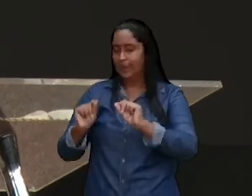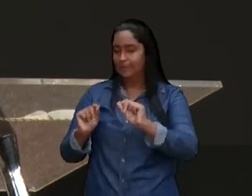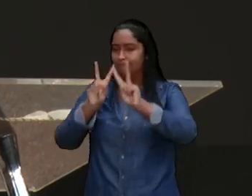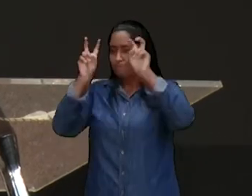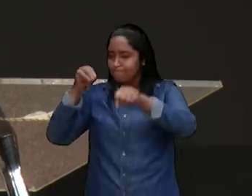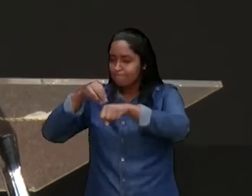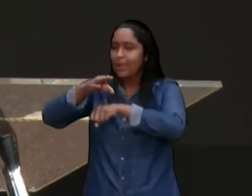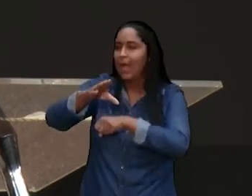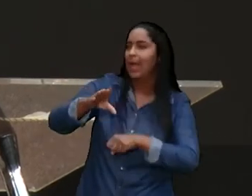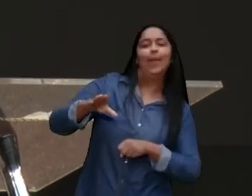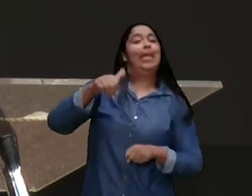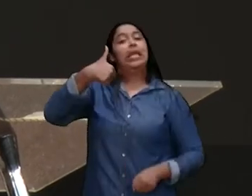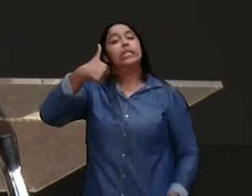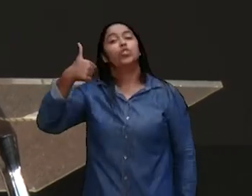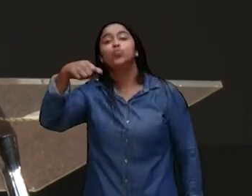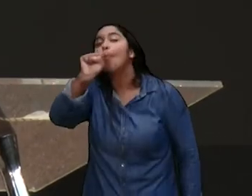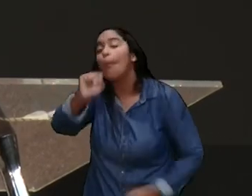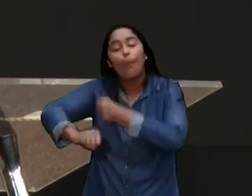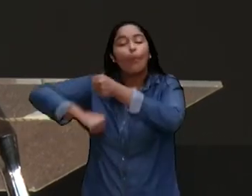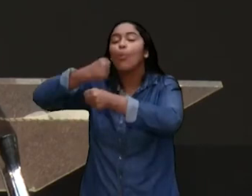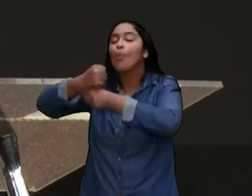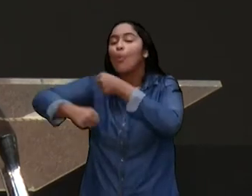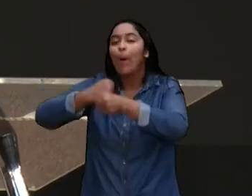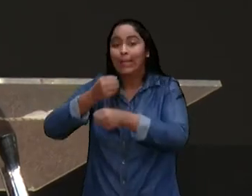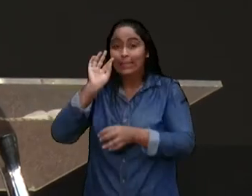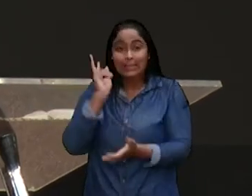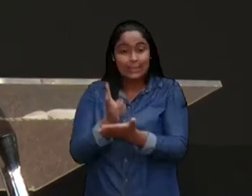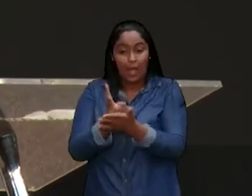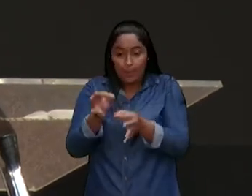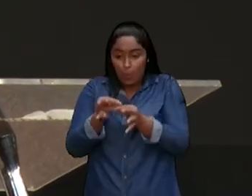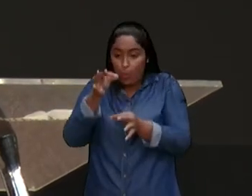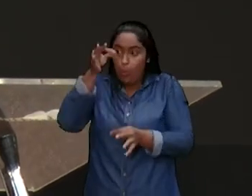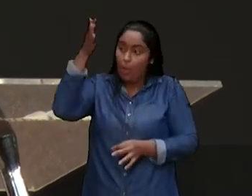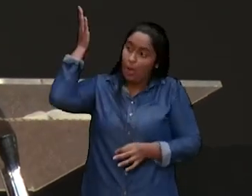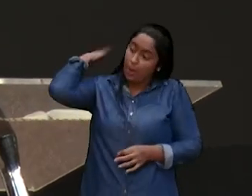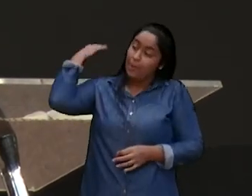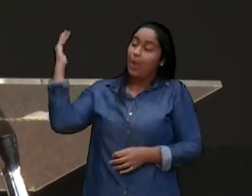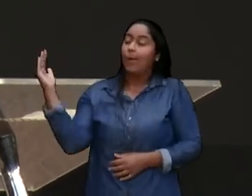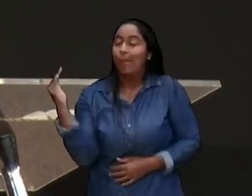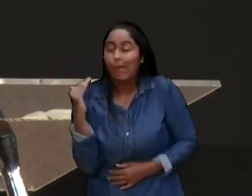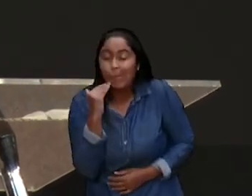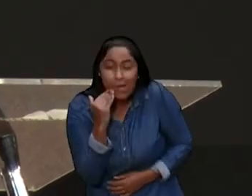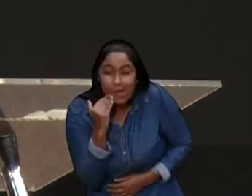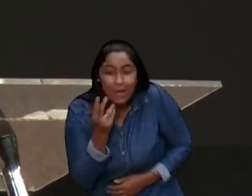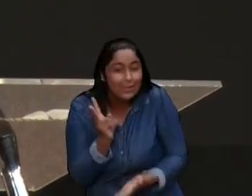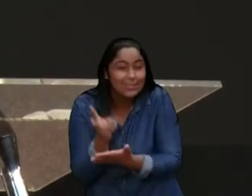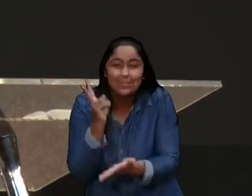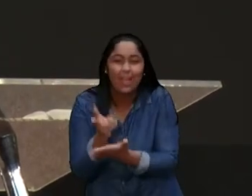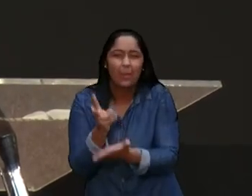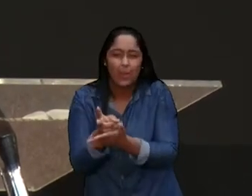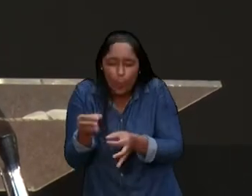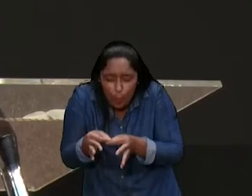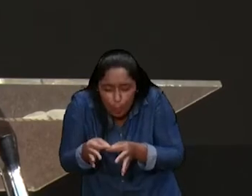anos ela andava encurvada e de forma alguma coisa assim direita e de forma alguma não